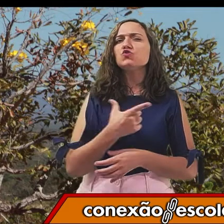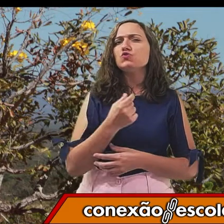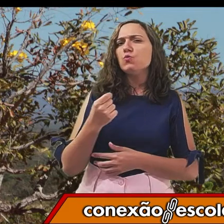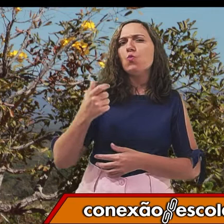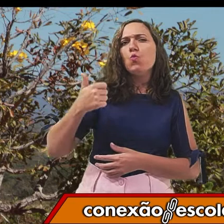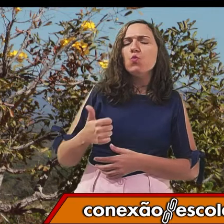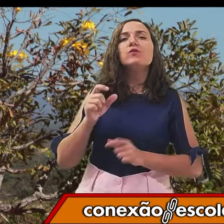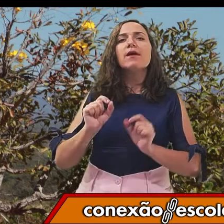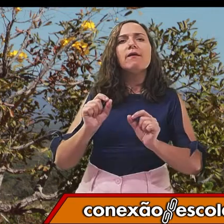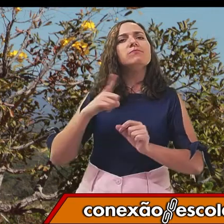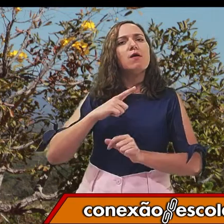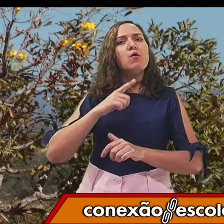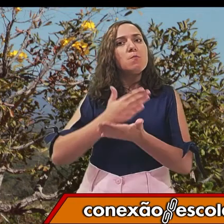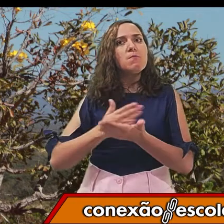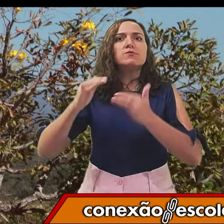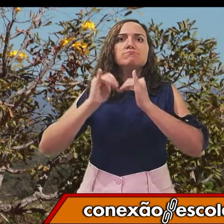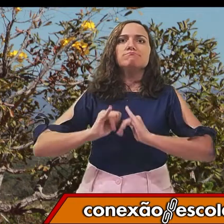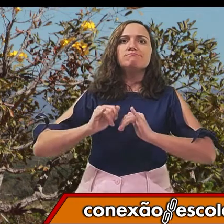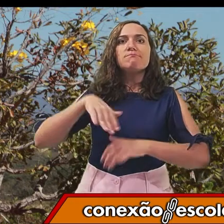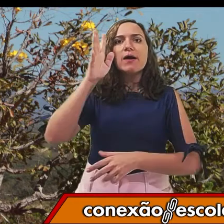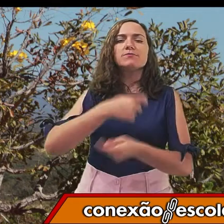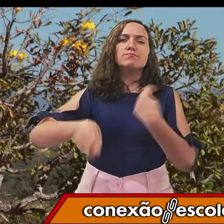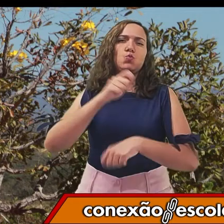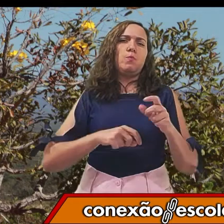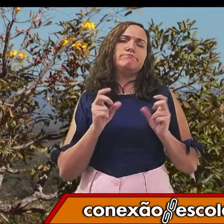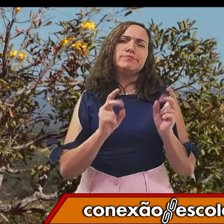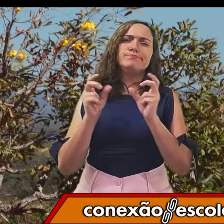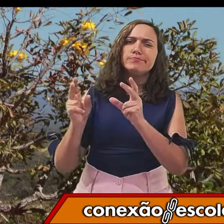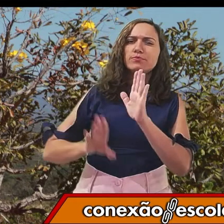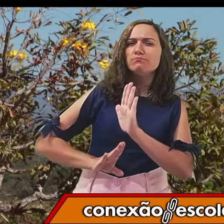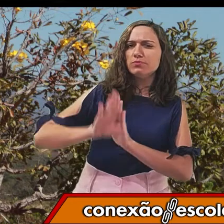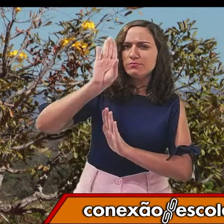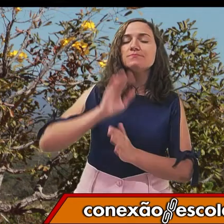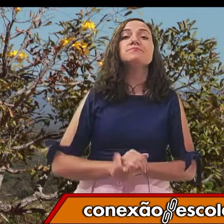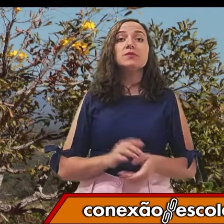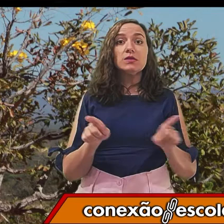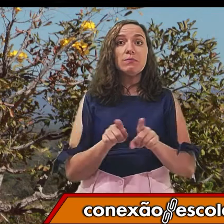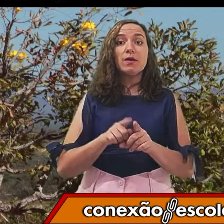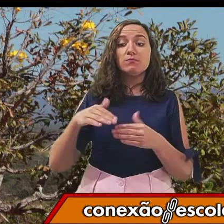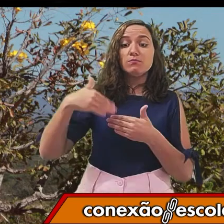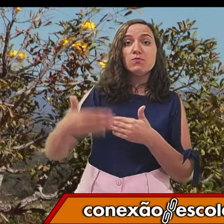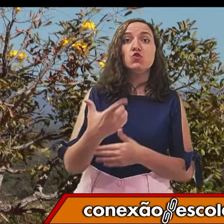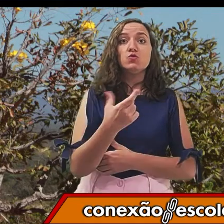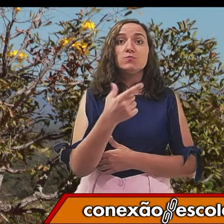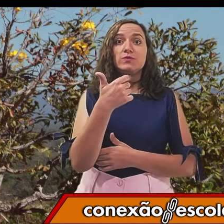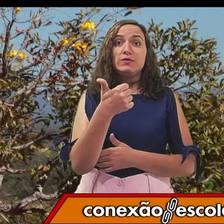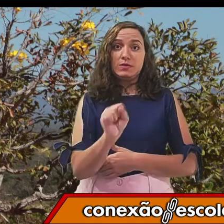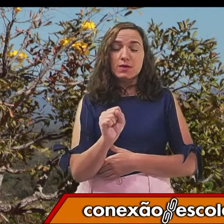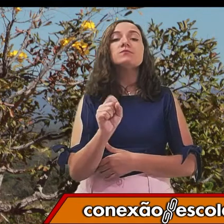crescimento econômico. Em 2010, a África do Sul também se uniu ao grupo, que passou então a se